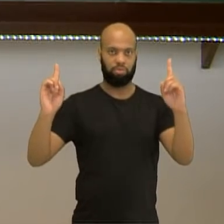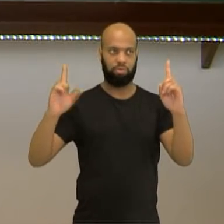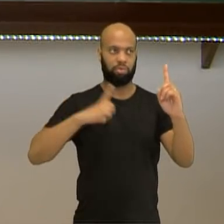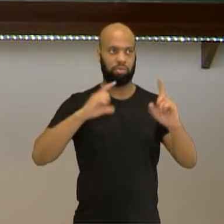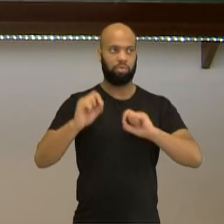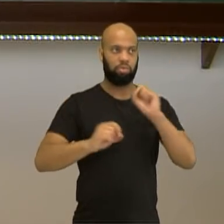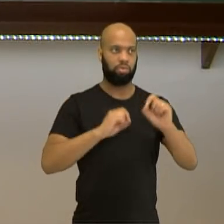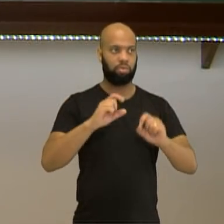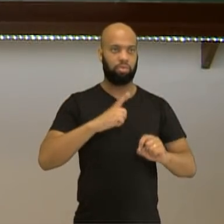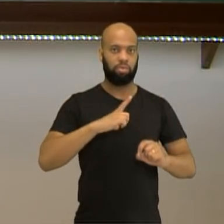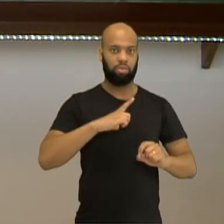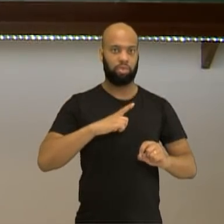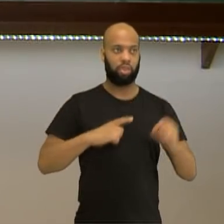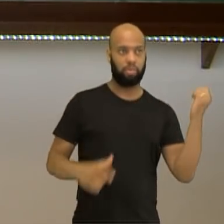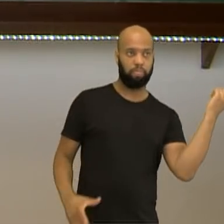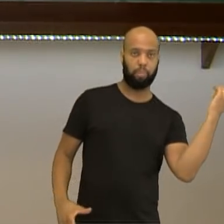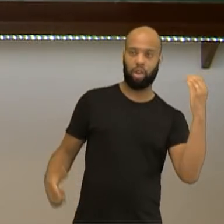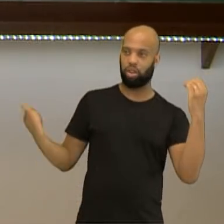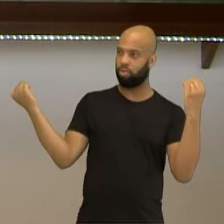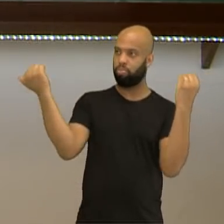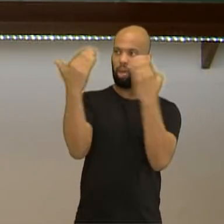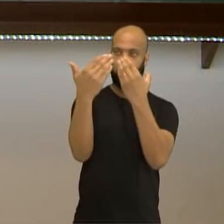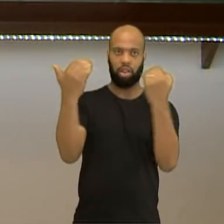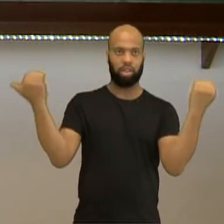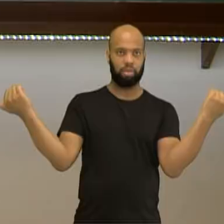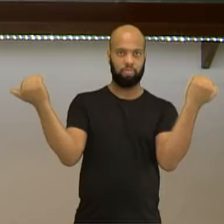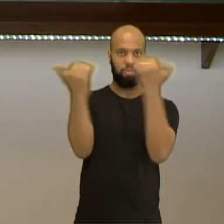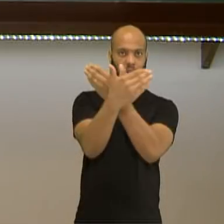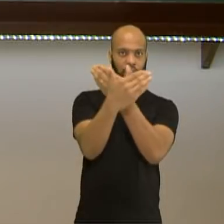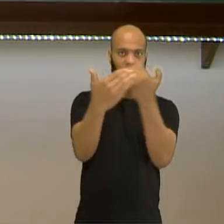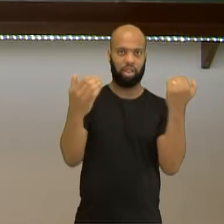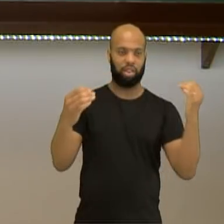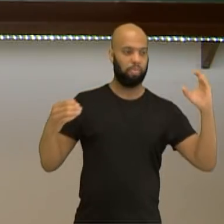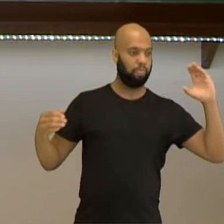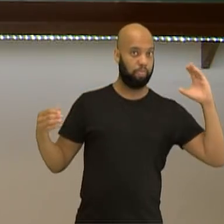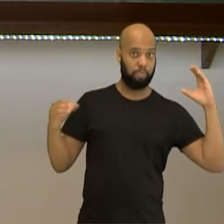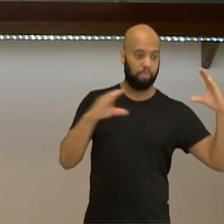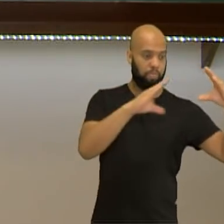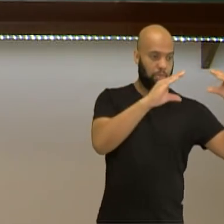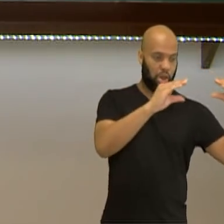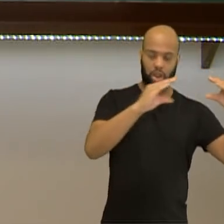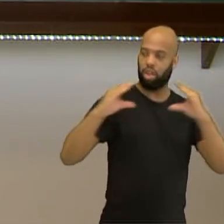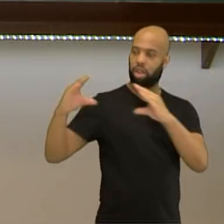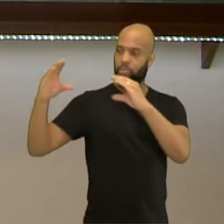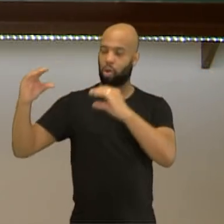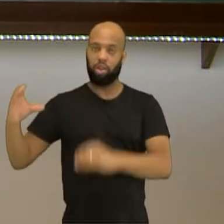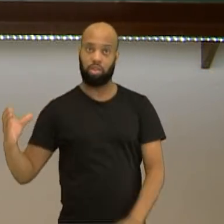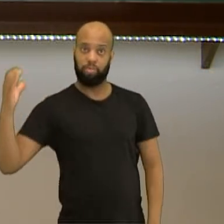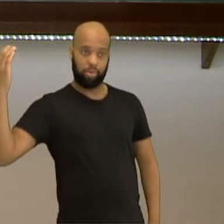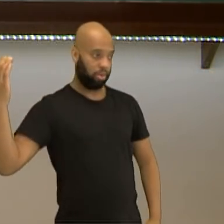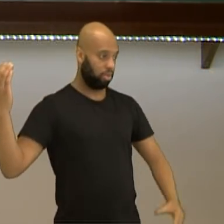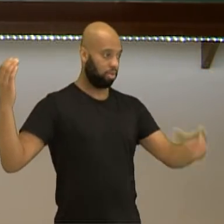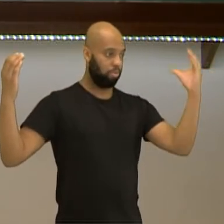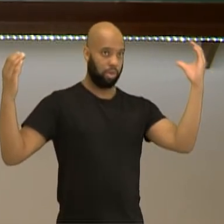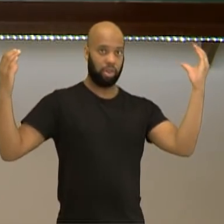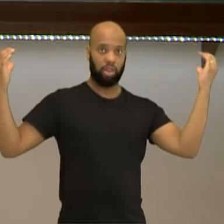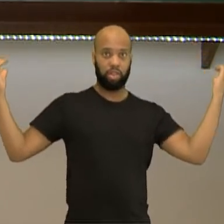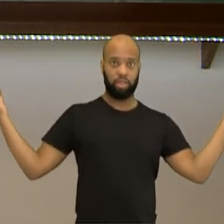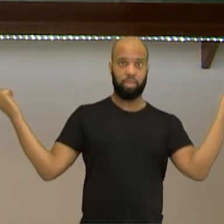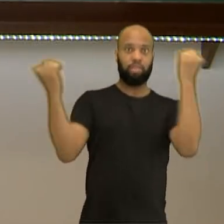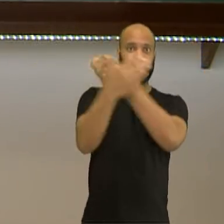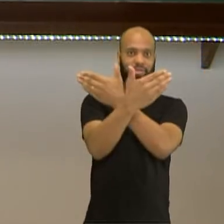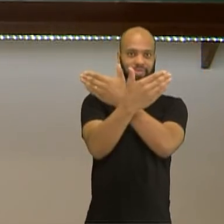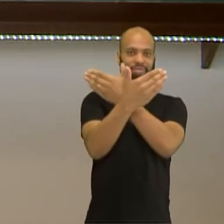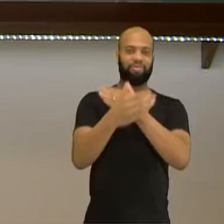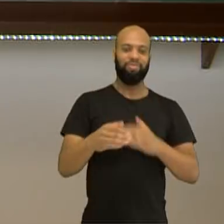2 bolas simultaneamente, tá? Cada bola vale 1 ponto, tá?